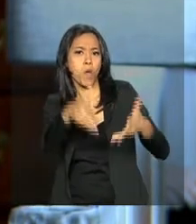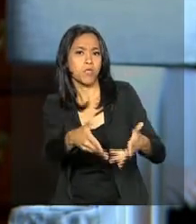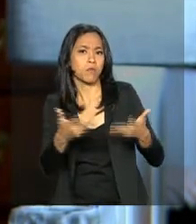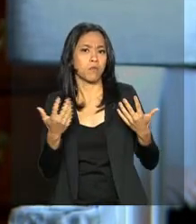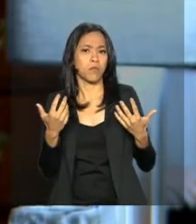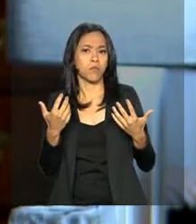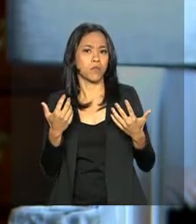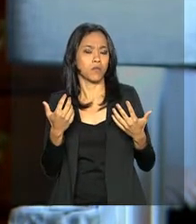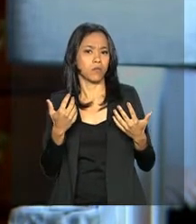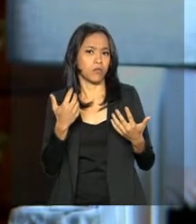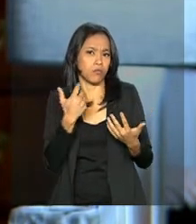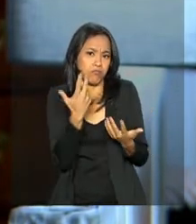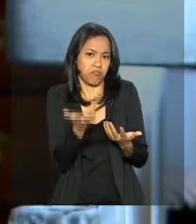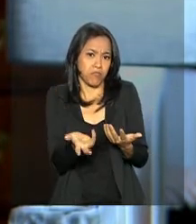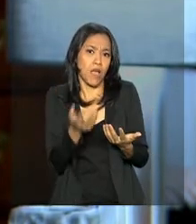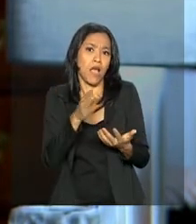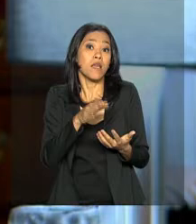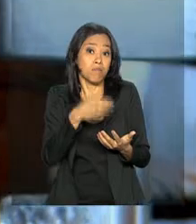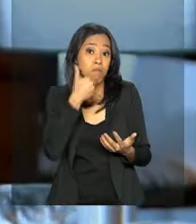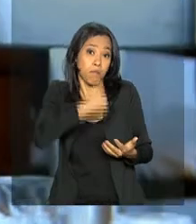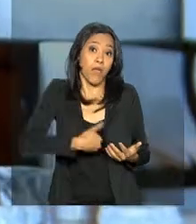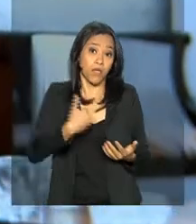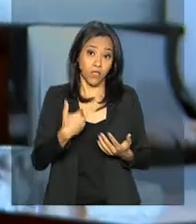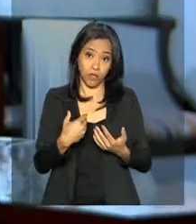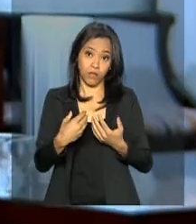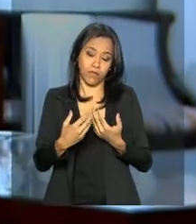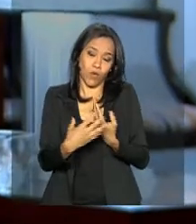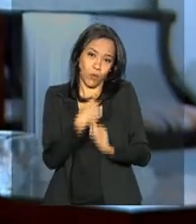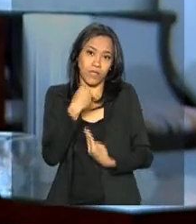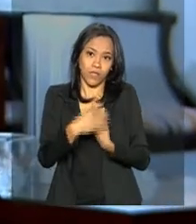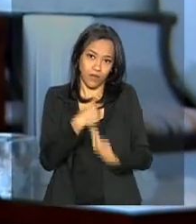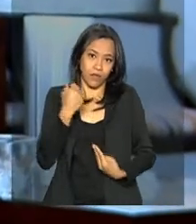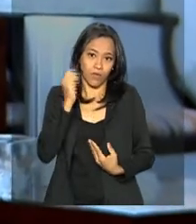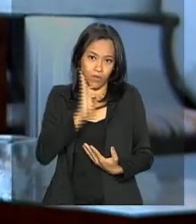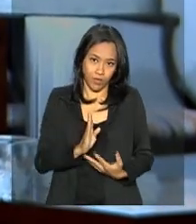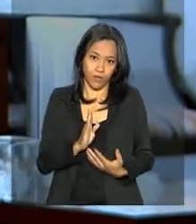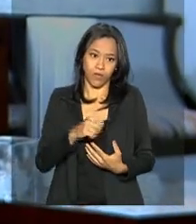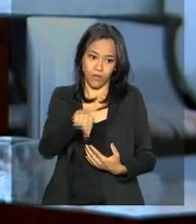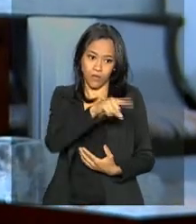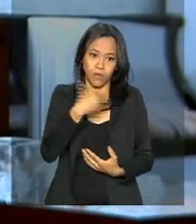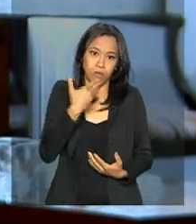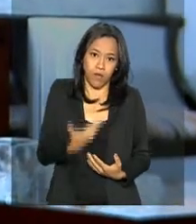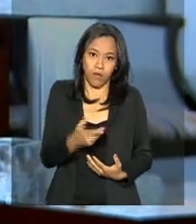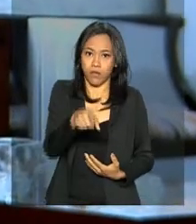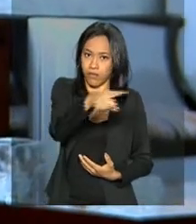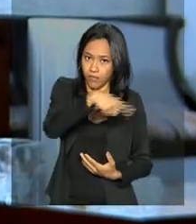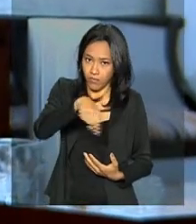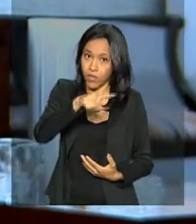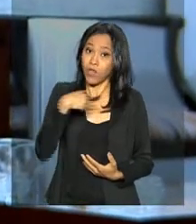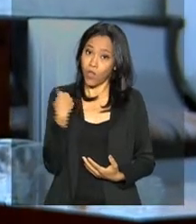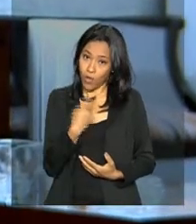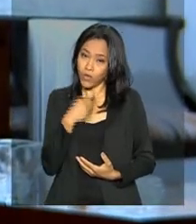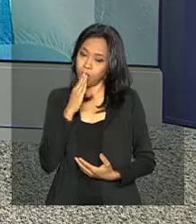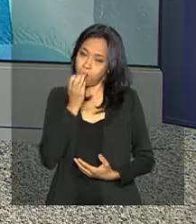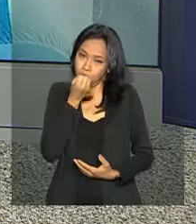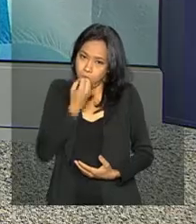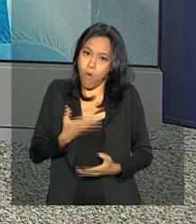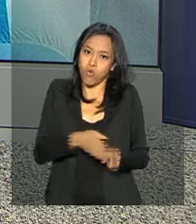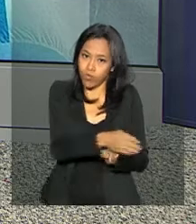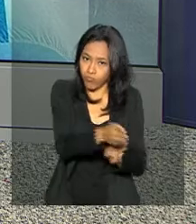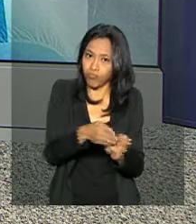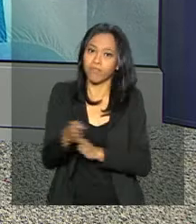muitas vezes nos pedem conselhos tá aí e nós somos bons de aconselhar